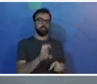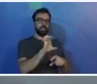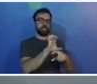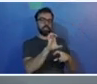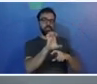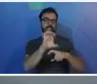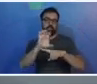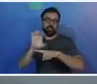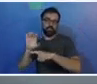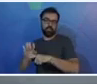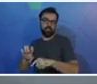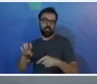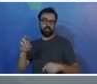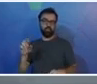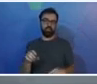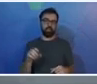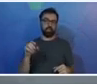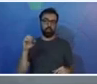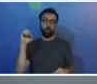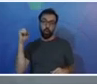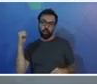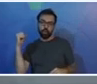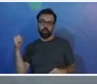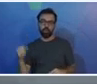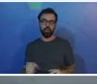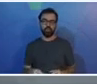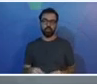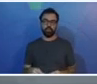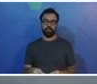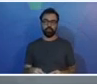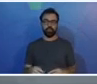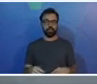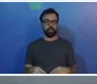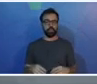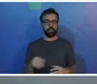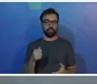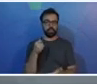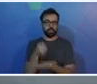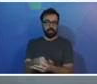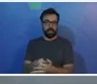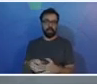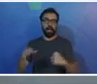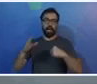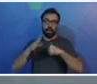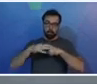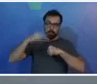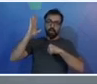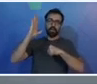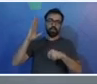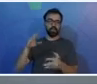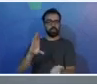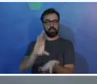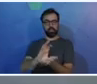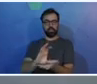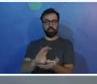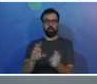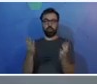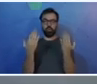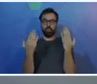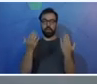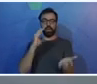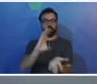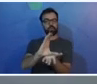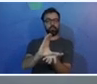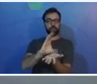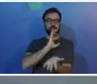o limite da Lei de Responsabilidade Fiscal. Olha, a lei que faz o quê? Todos